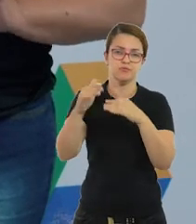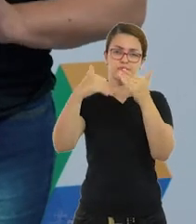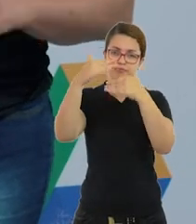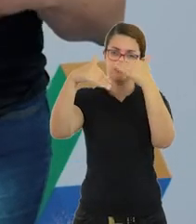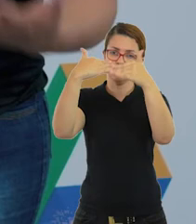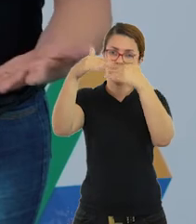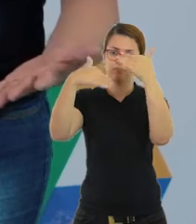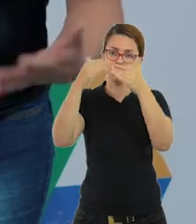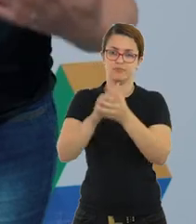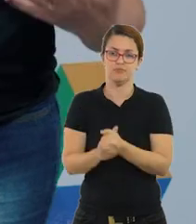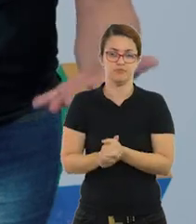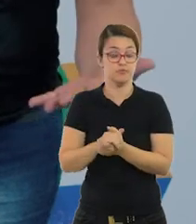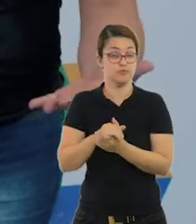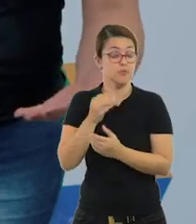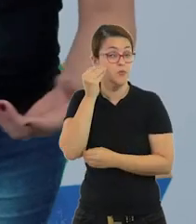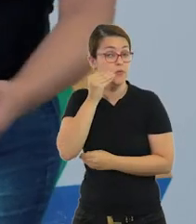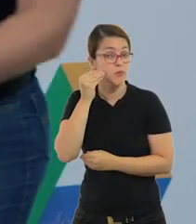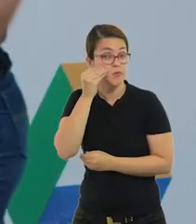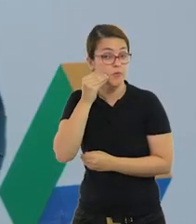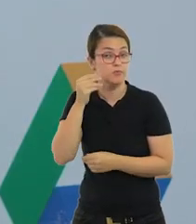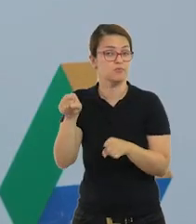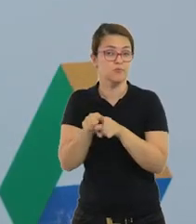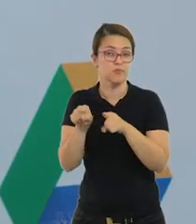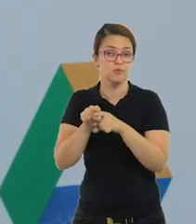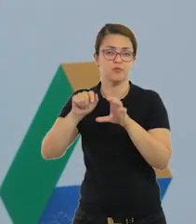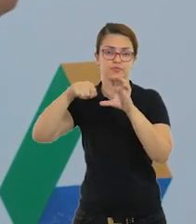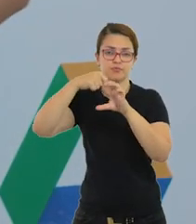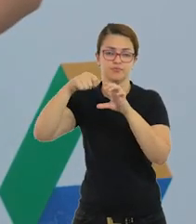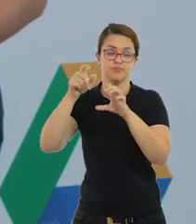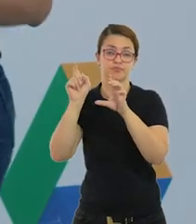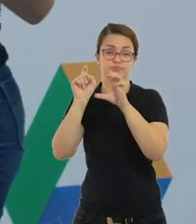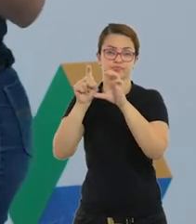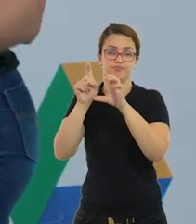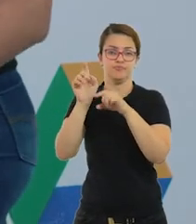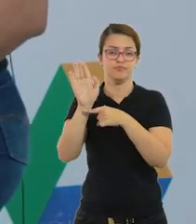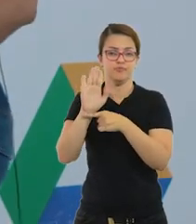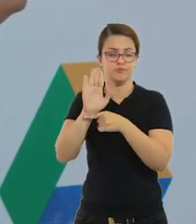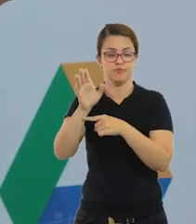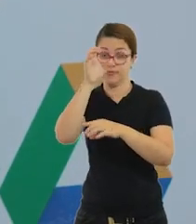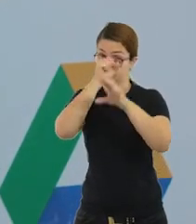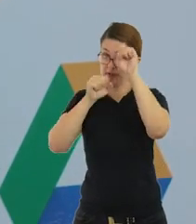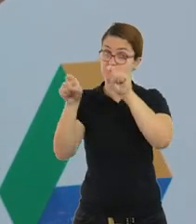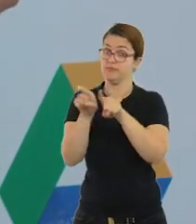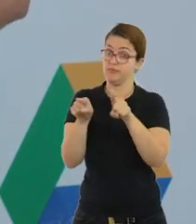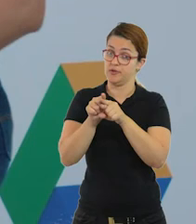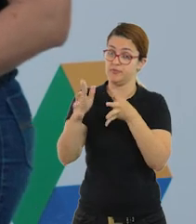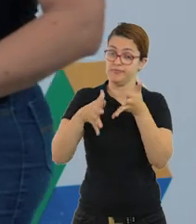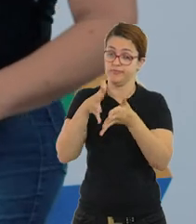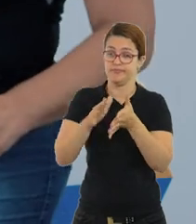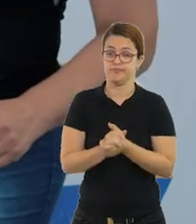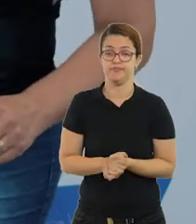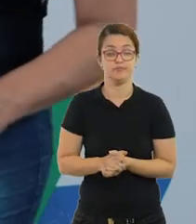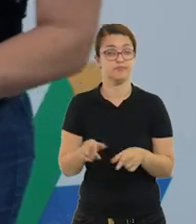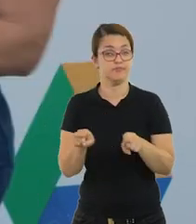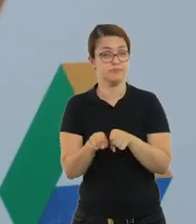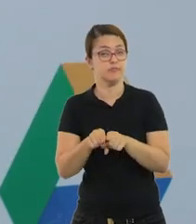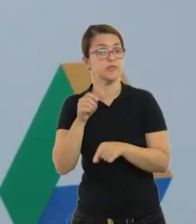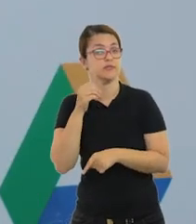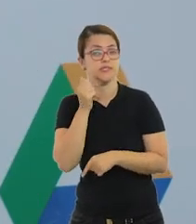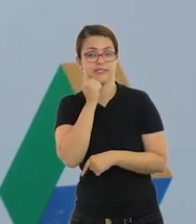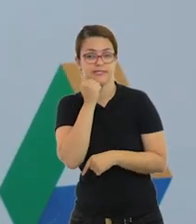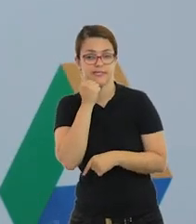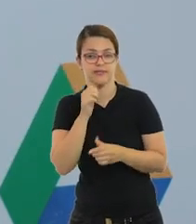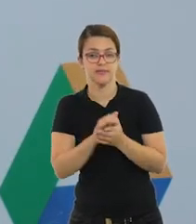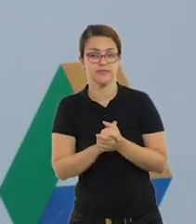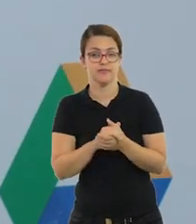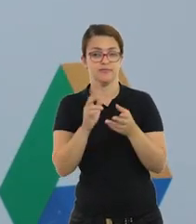processo. Então se você puder, se você tiver a oportunidade, clique também nos links e veja o vídeo. Aí a gente tem a proposta